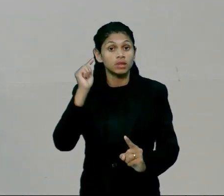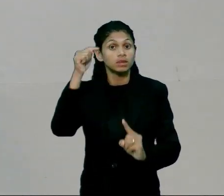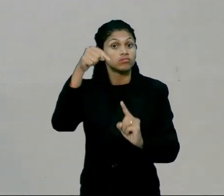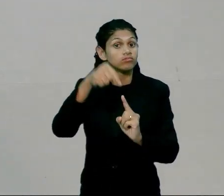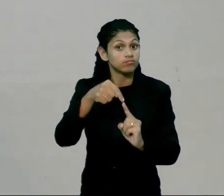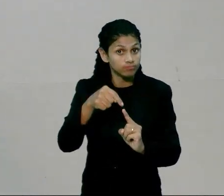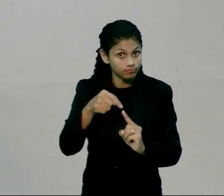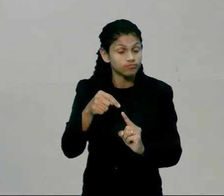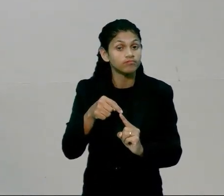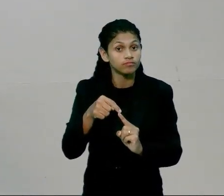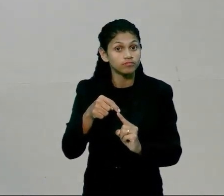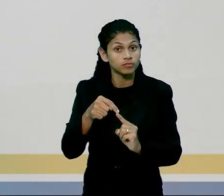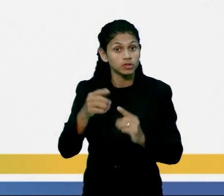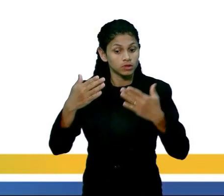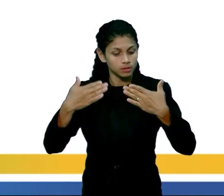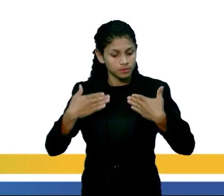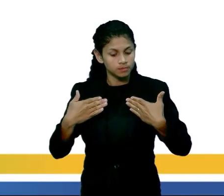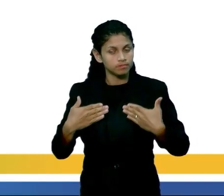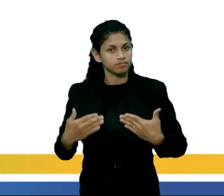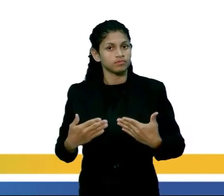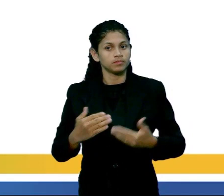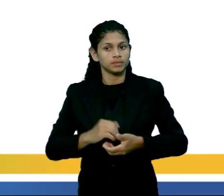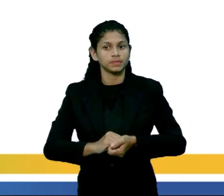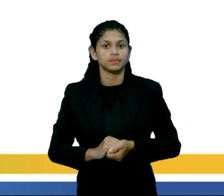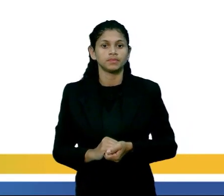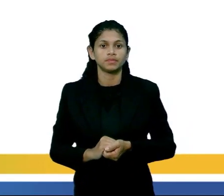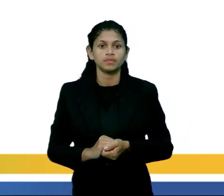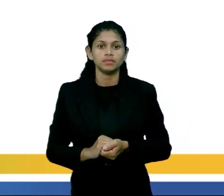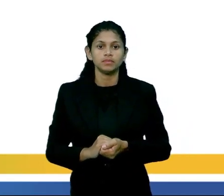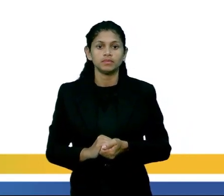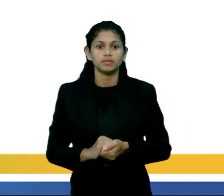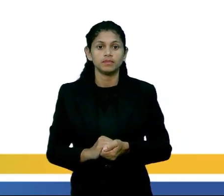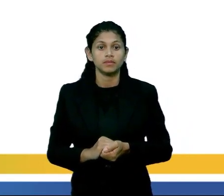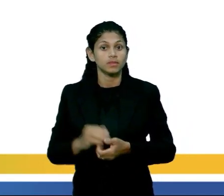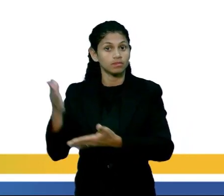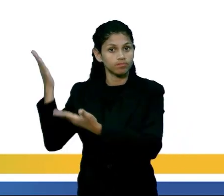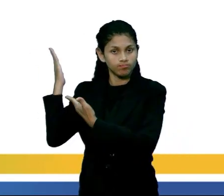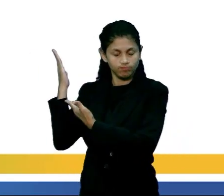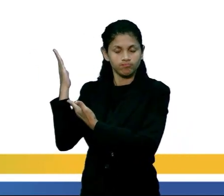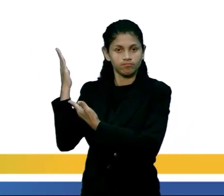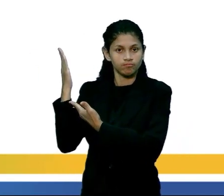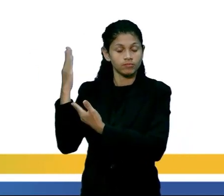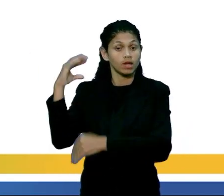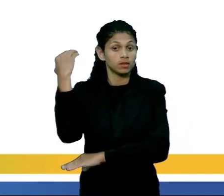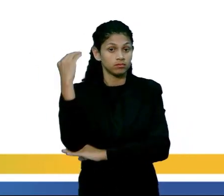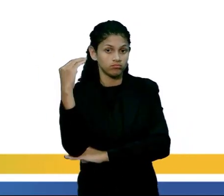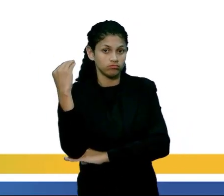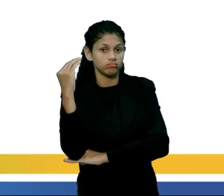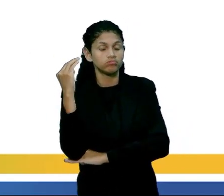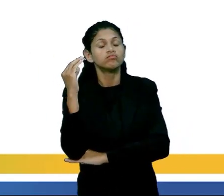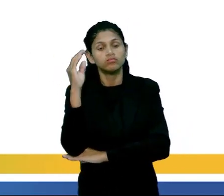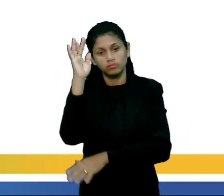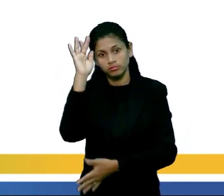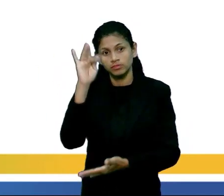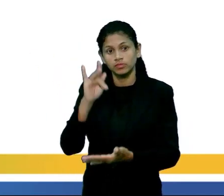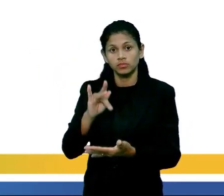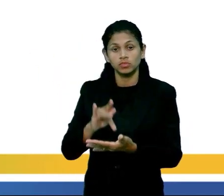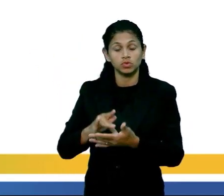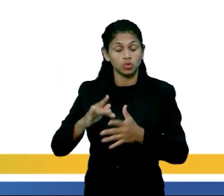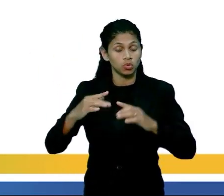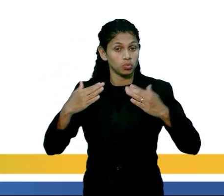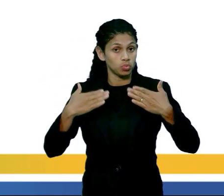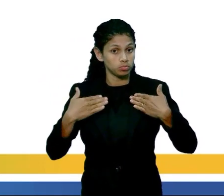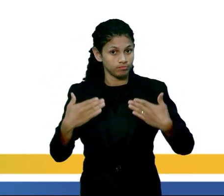do funcionamento, que é a fisiologia que a gente vai entender agora. Ó. Fisiologia é a ciência que se ocupa do funcionamento do